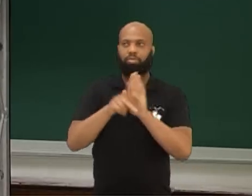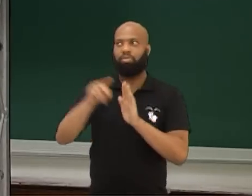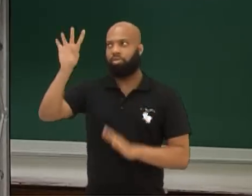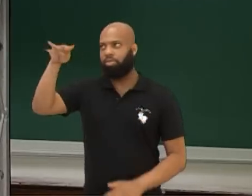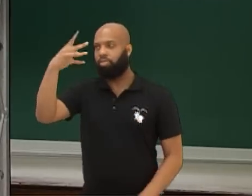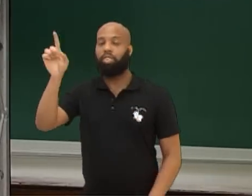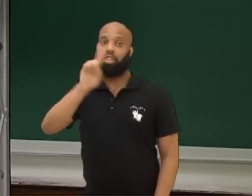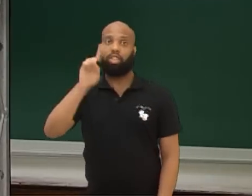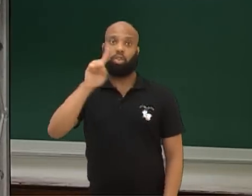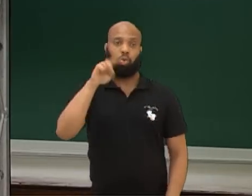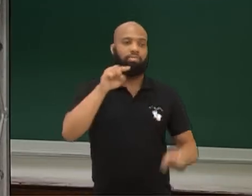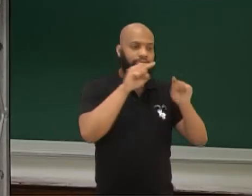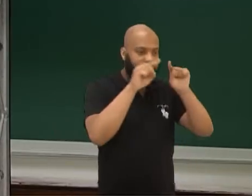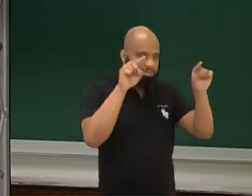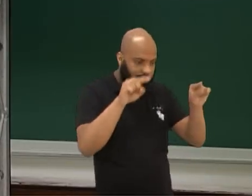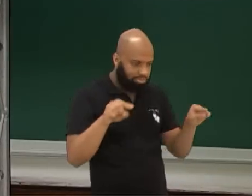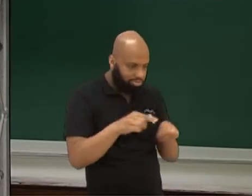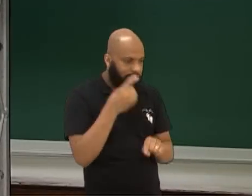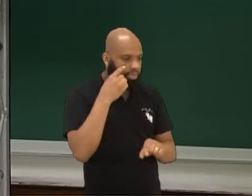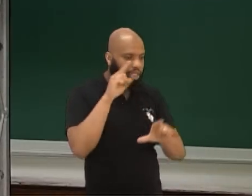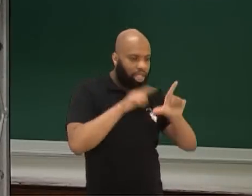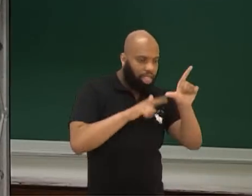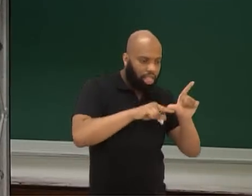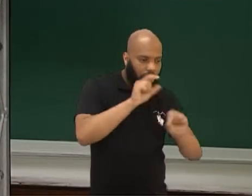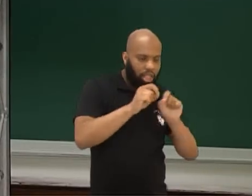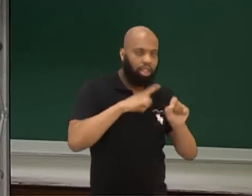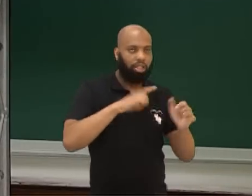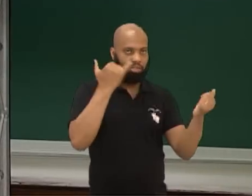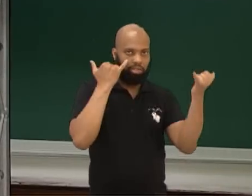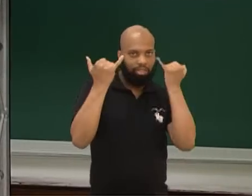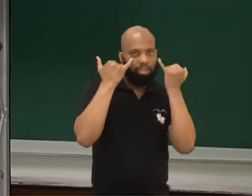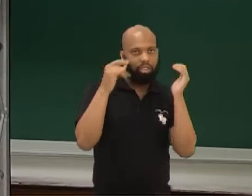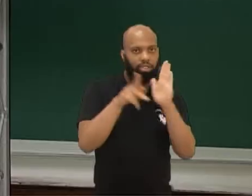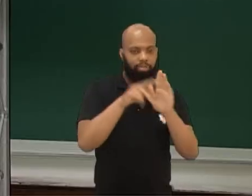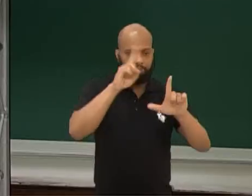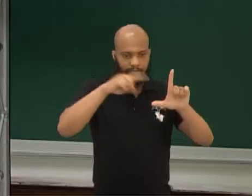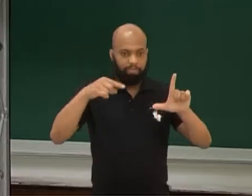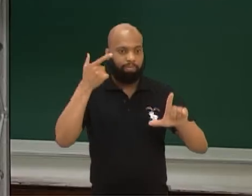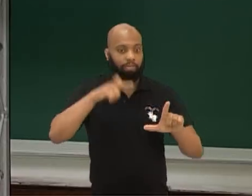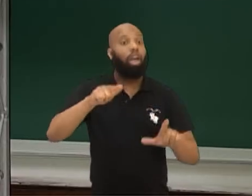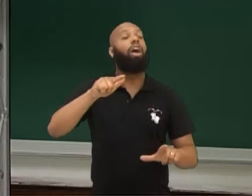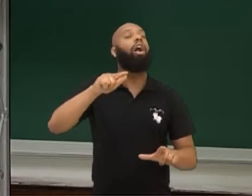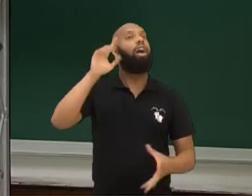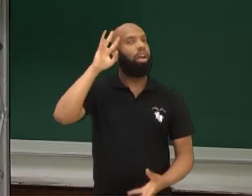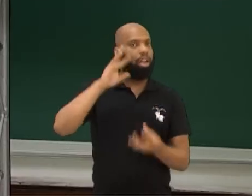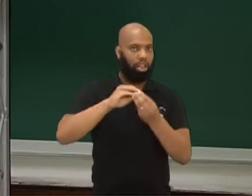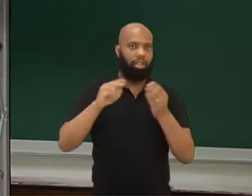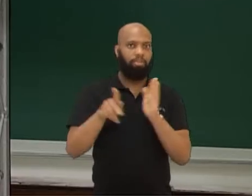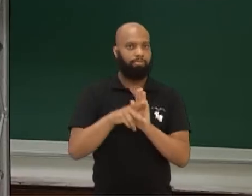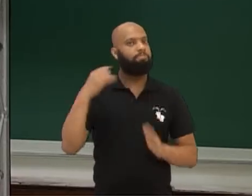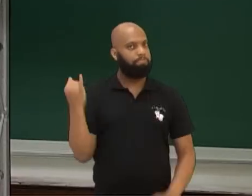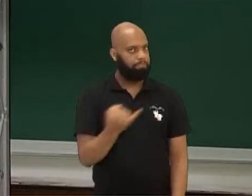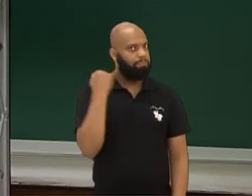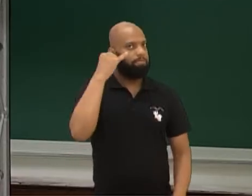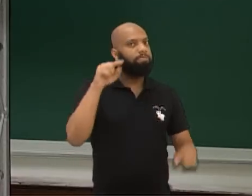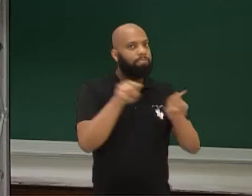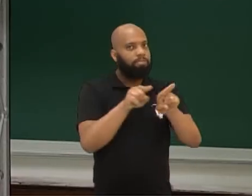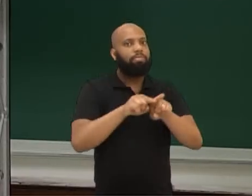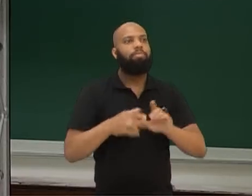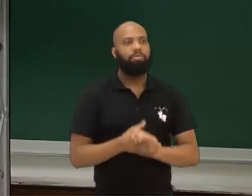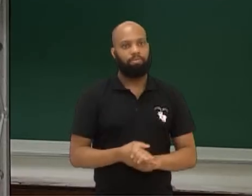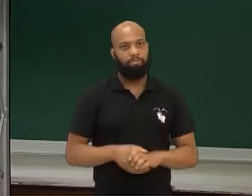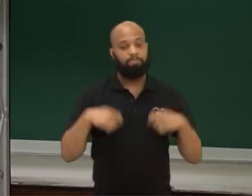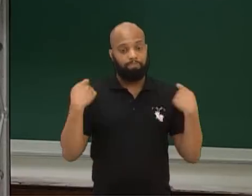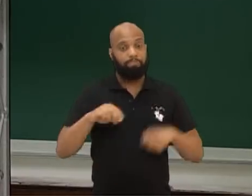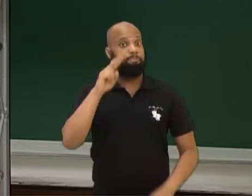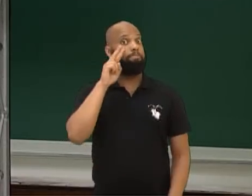legenda, né? Identificar. Então, a gente está associando as informações do gráfico. É uma interpretação muito importante. Né? A gente